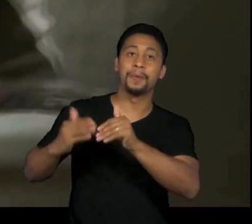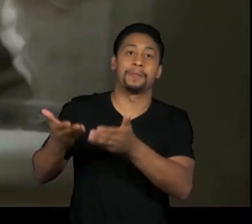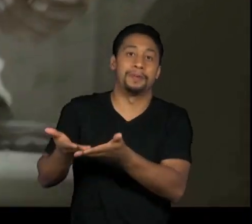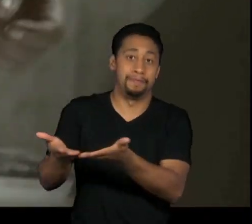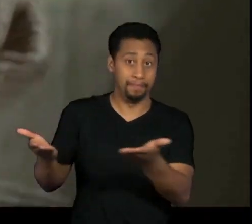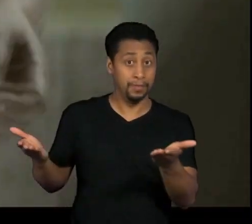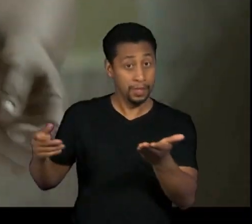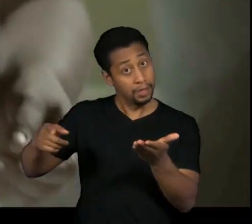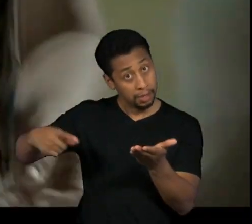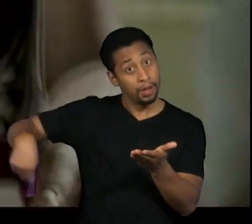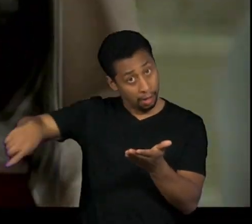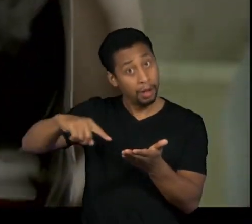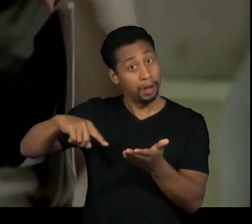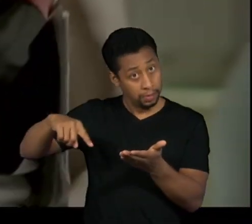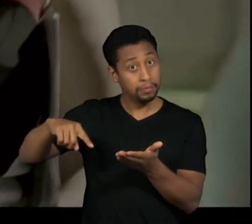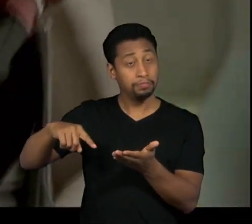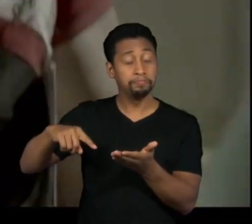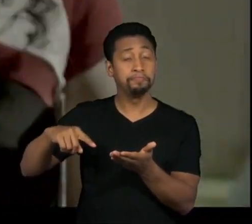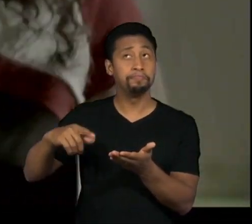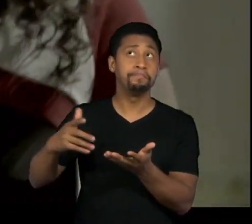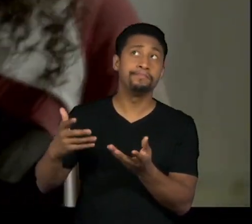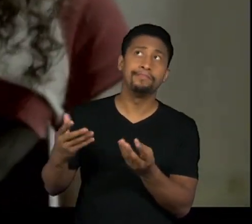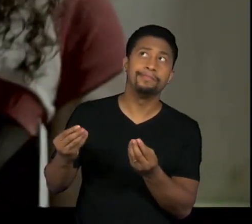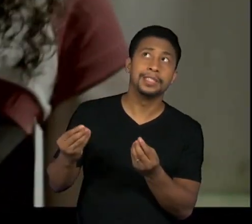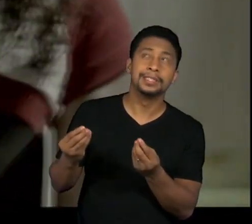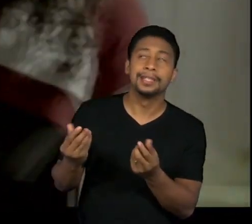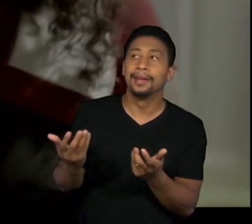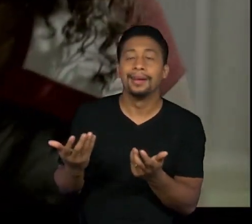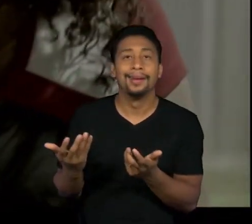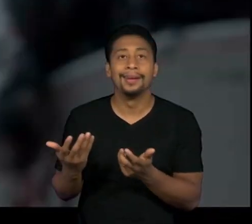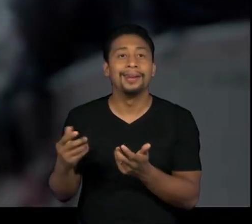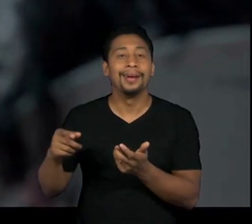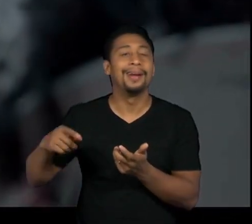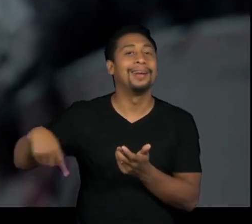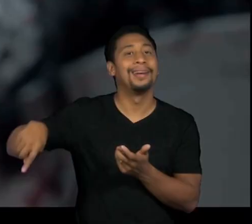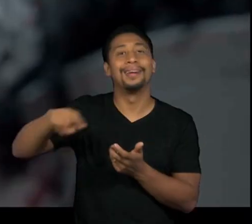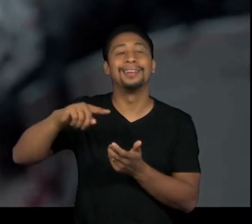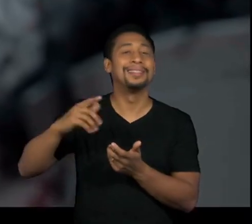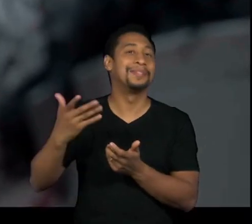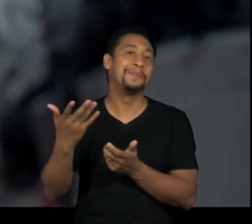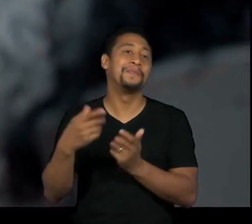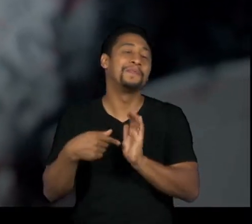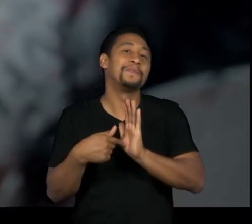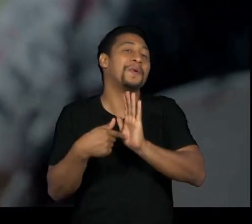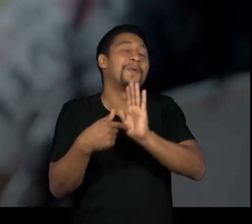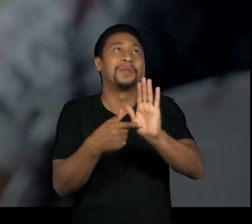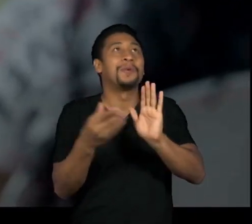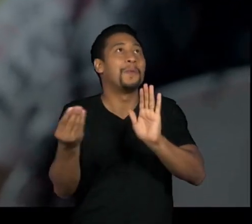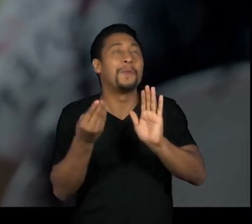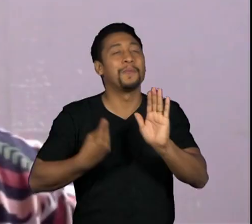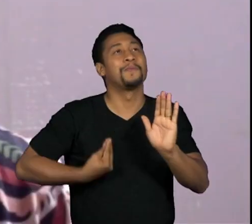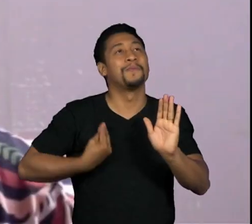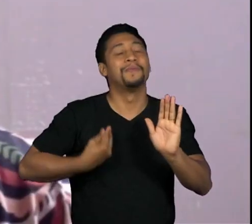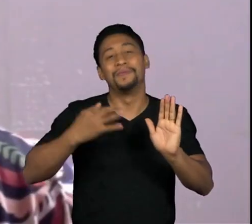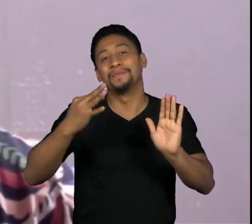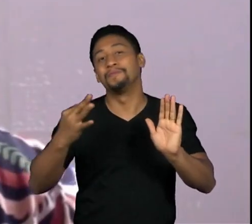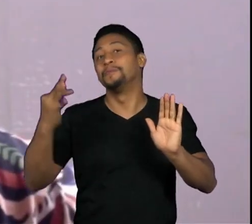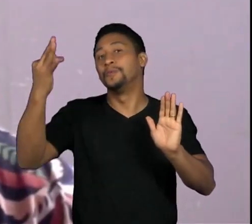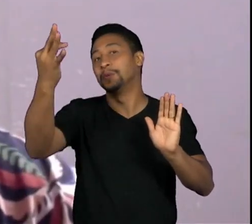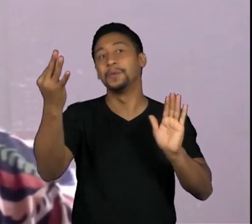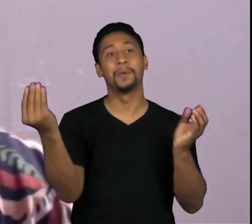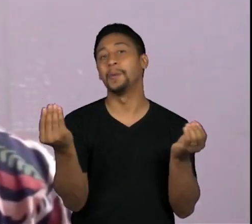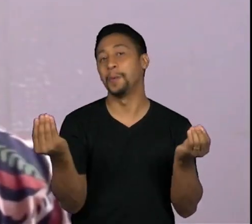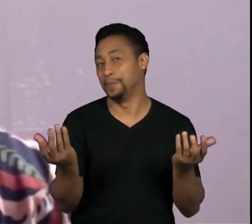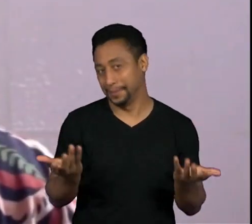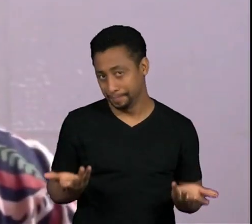por determinar como aquelas pessoas observam seus planos de futuro, né? É fazer com que as pessoas